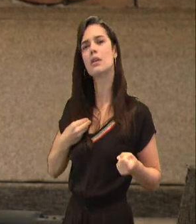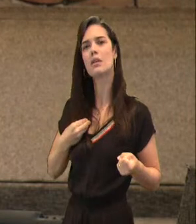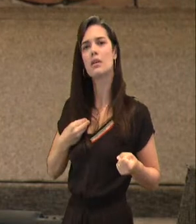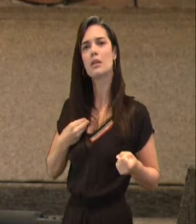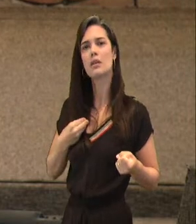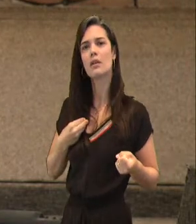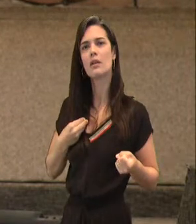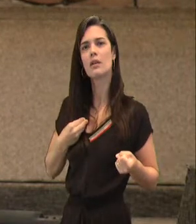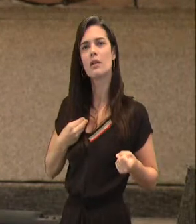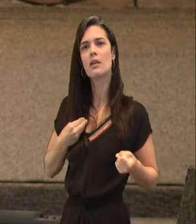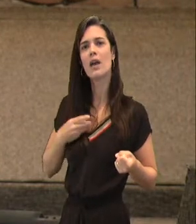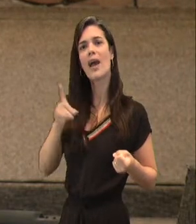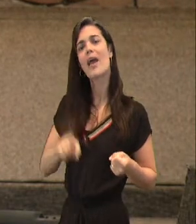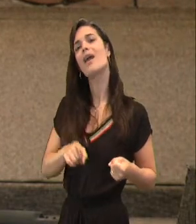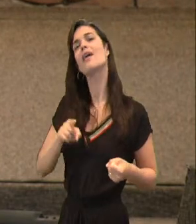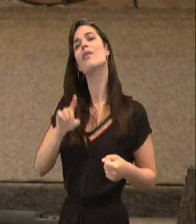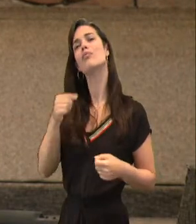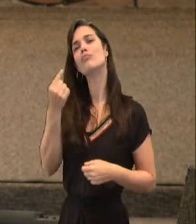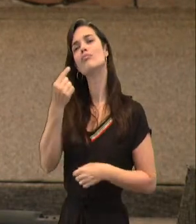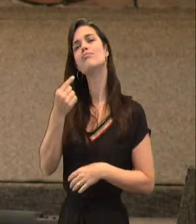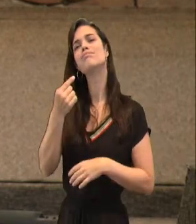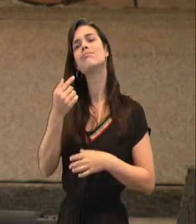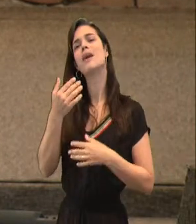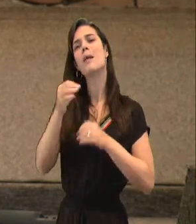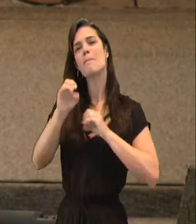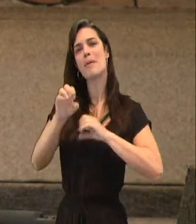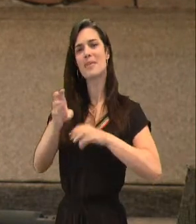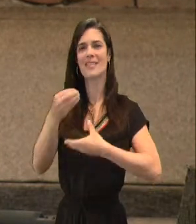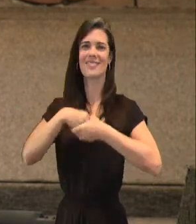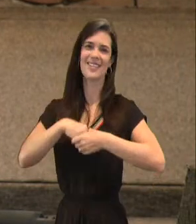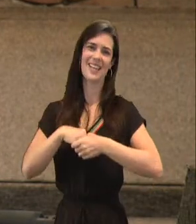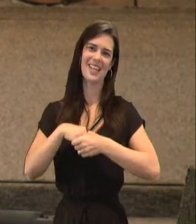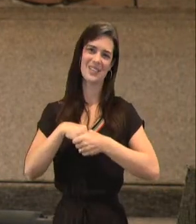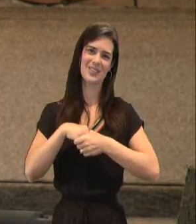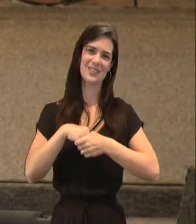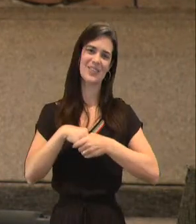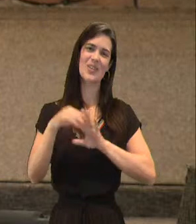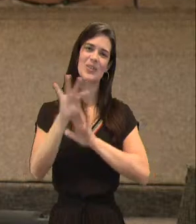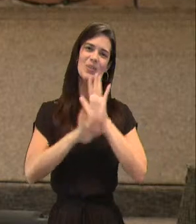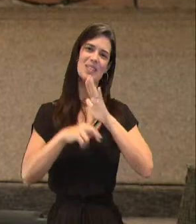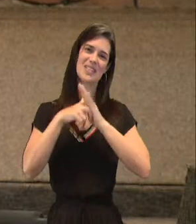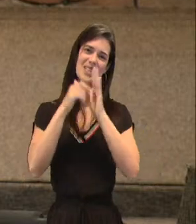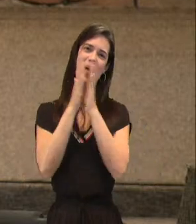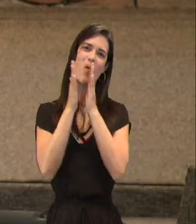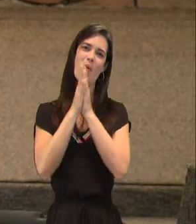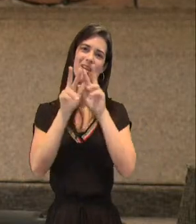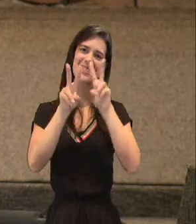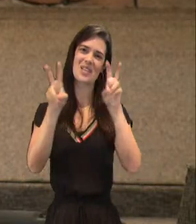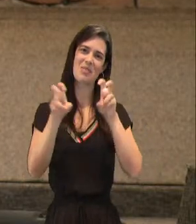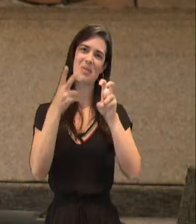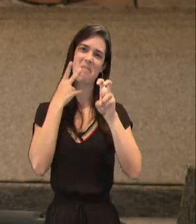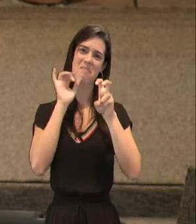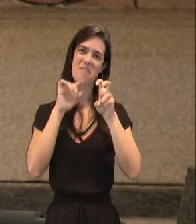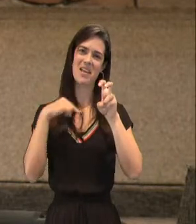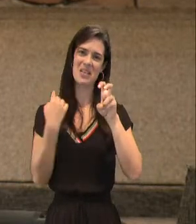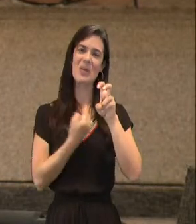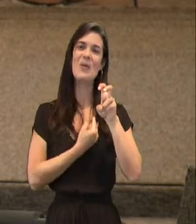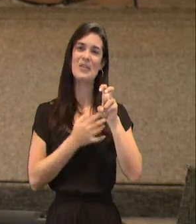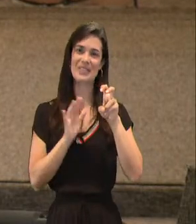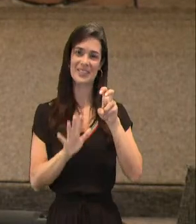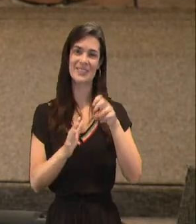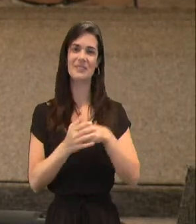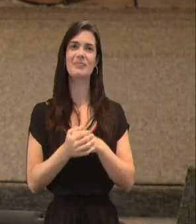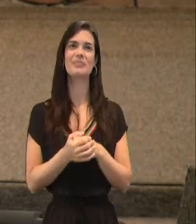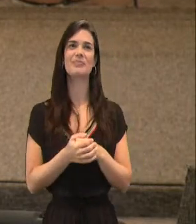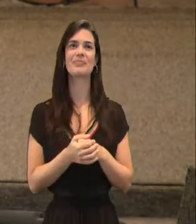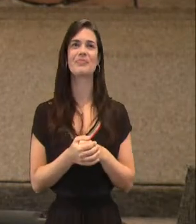mais uma lição dentro desse trecho da oração conhecida como oração do Pai Nosso. Também